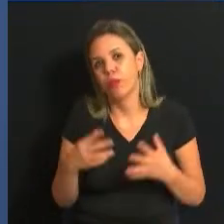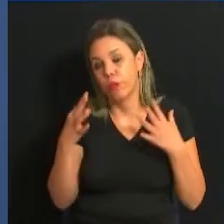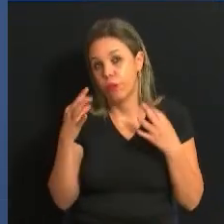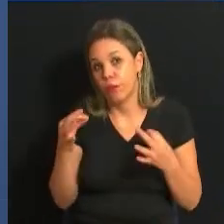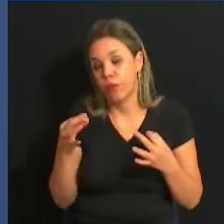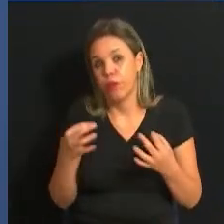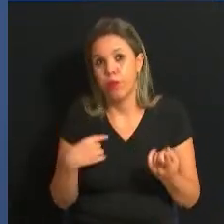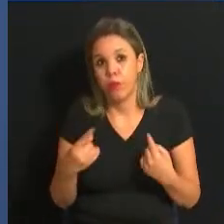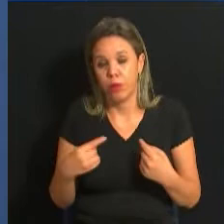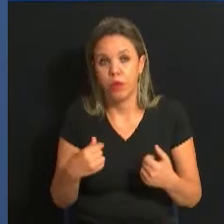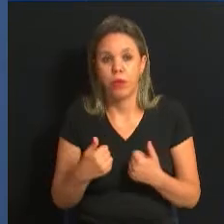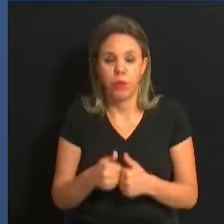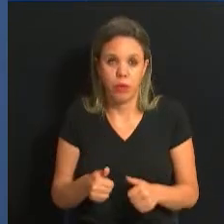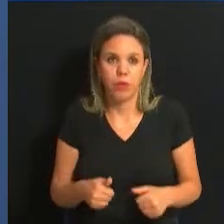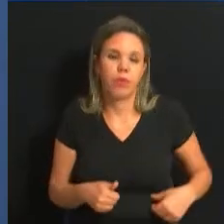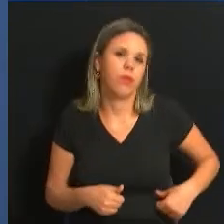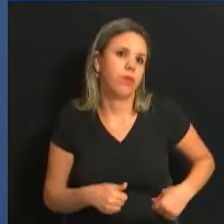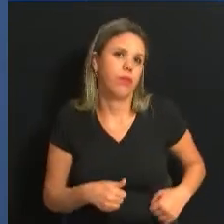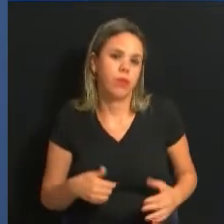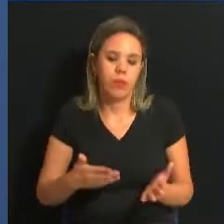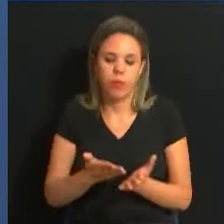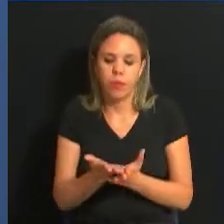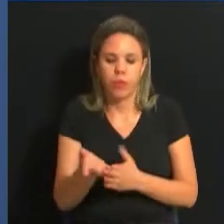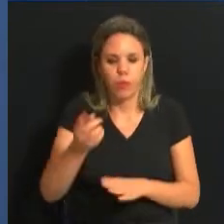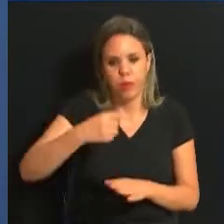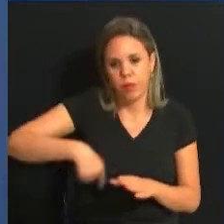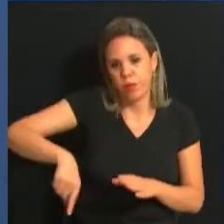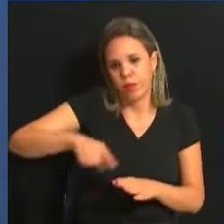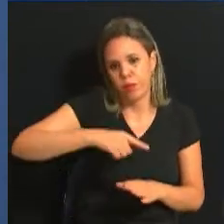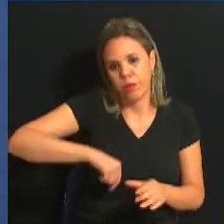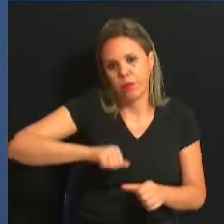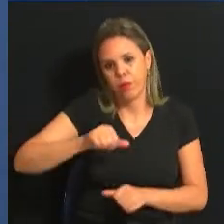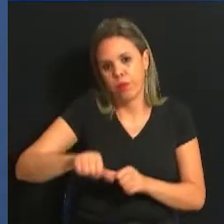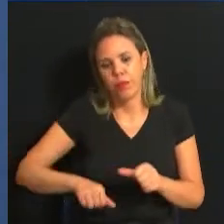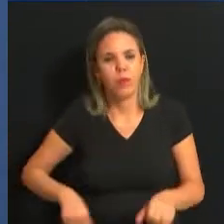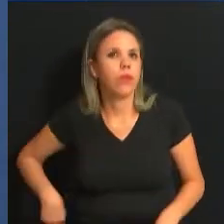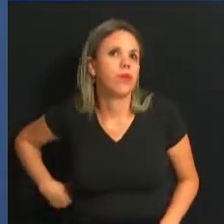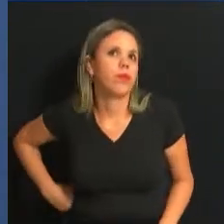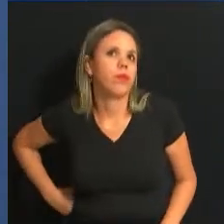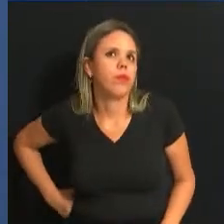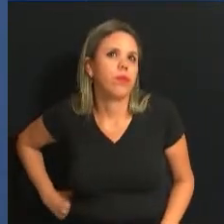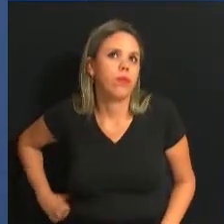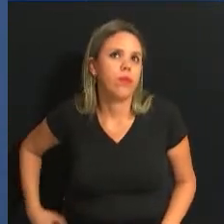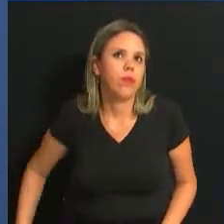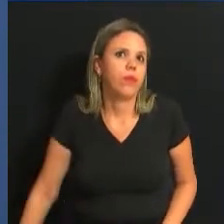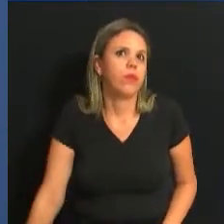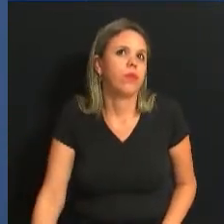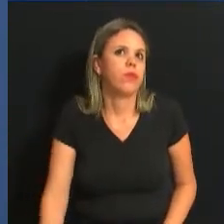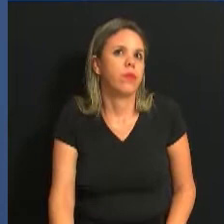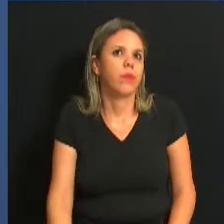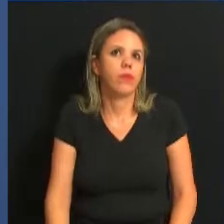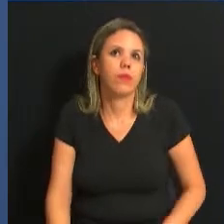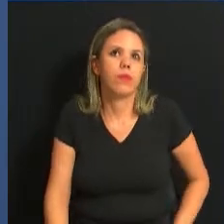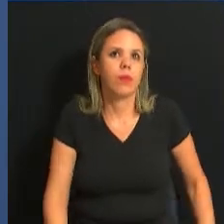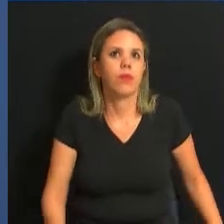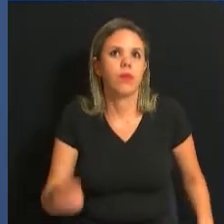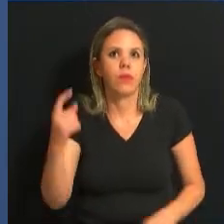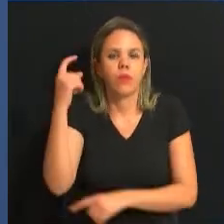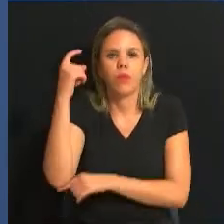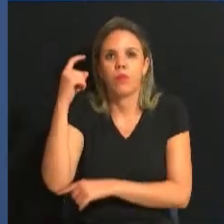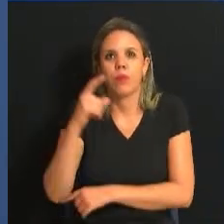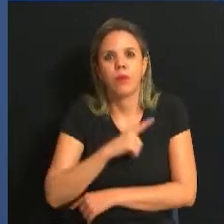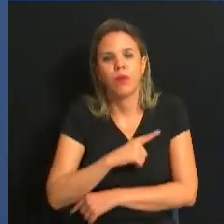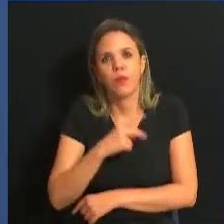que transitam ali pela José Paulino serão afetadas. Também no Cambuí a gente tem